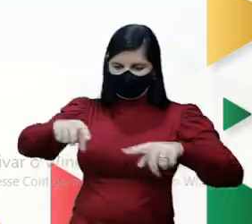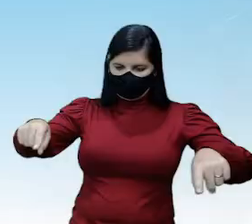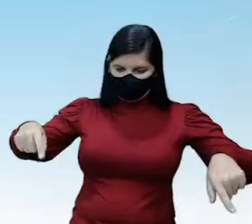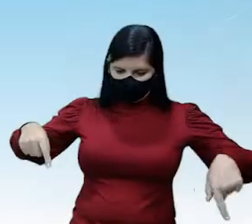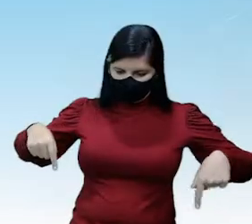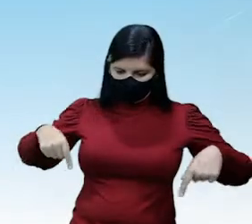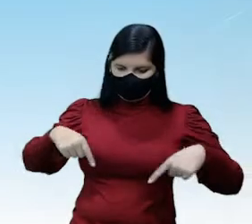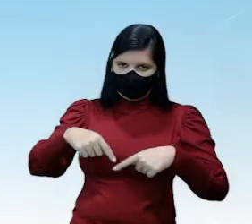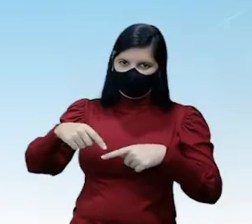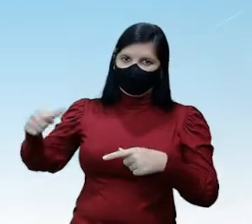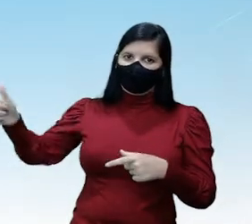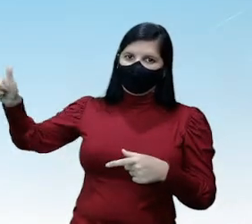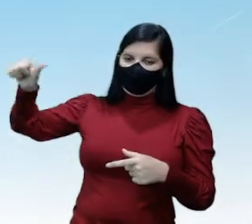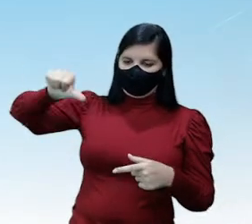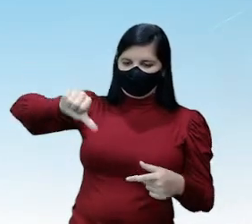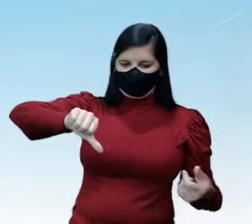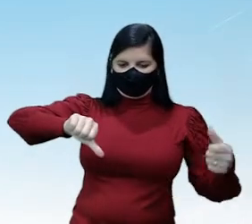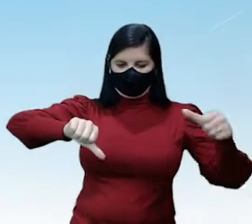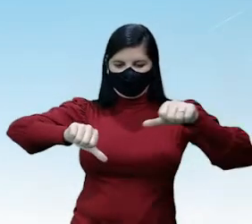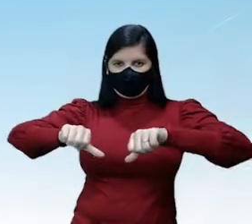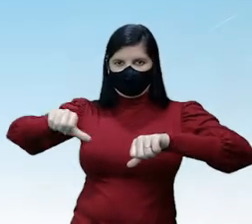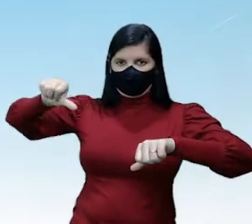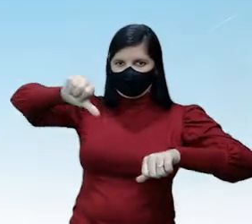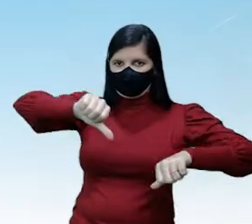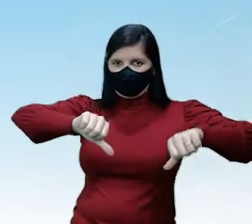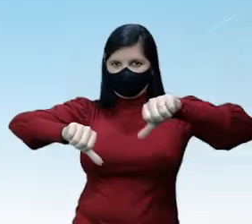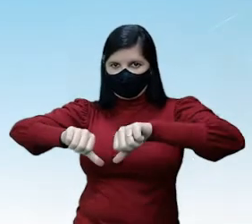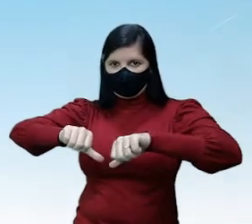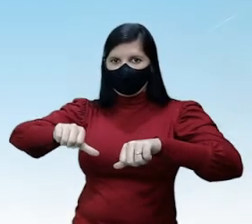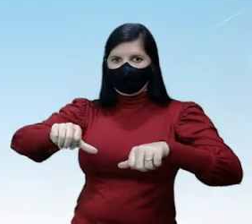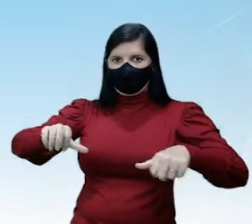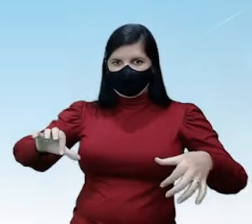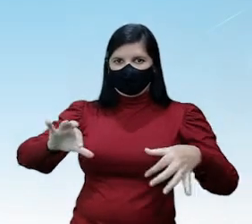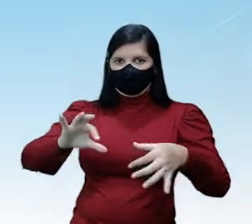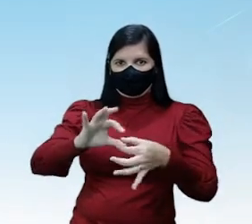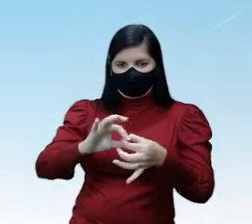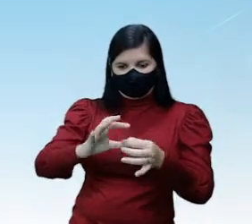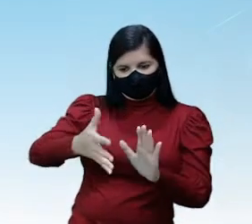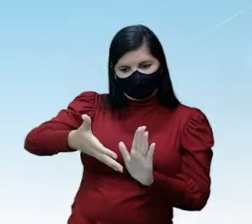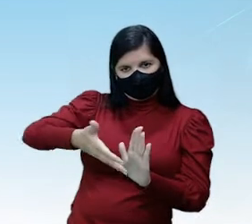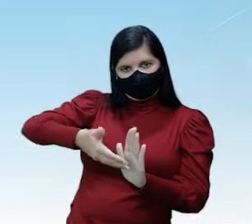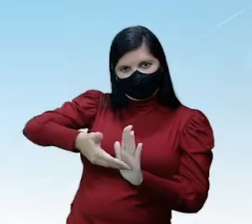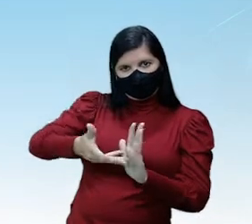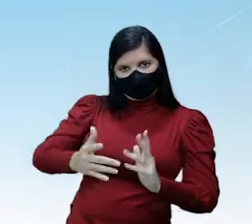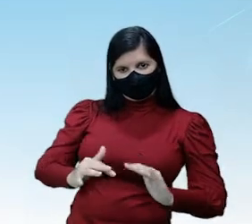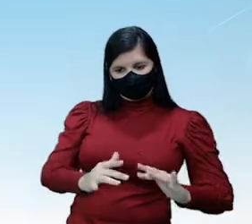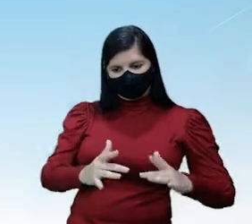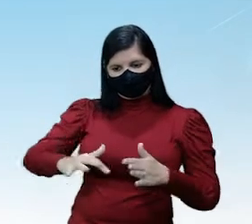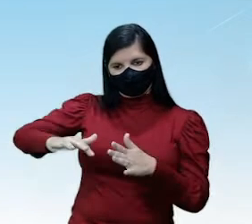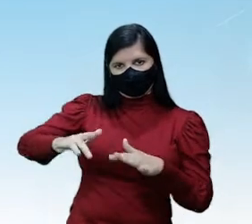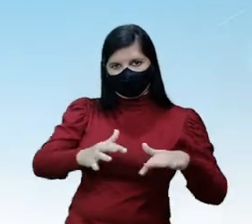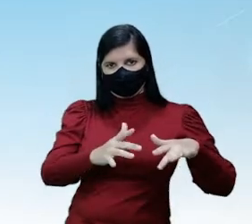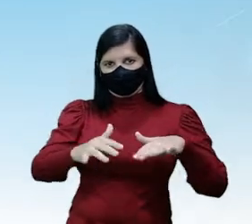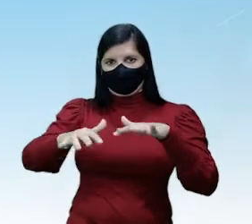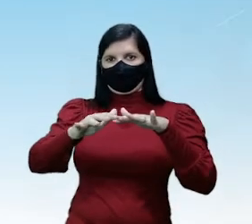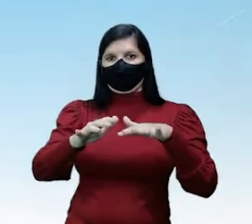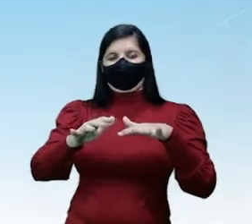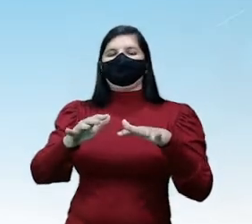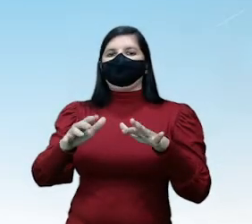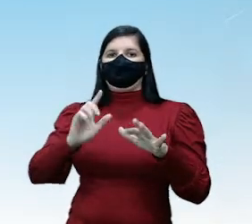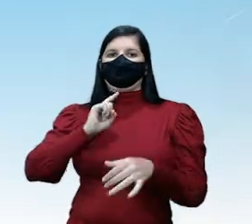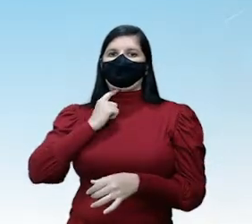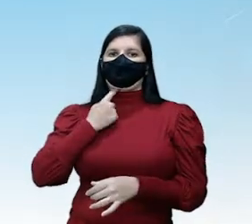coagulante insolúvel, que vai promover a união desses elementos. Bom, para que vocês entendam